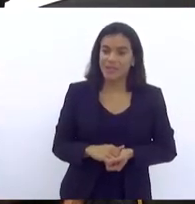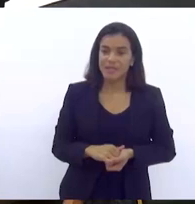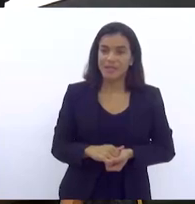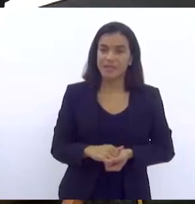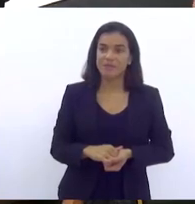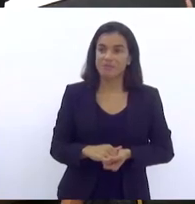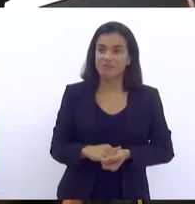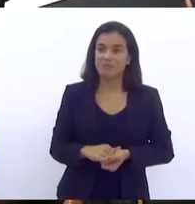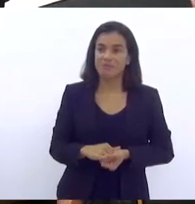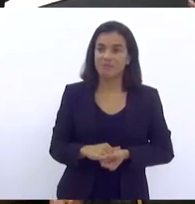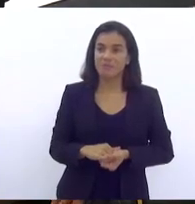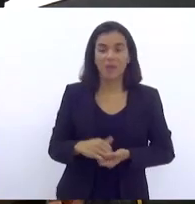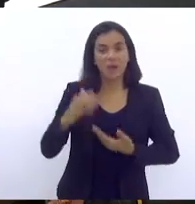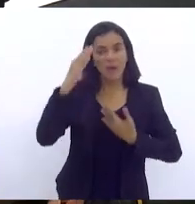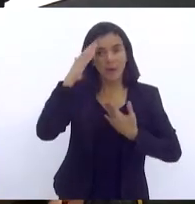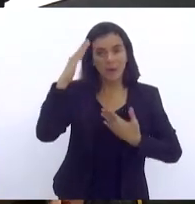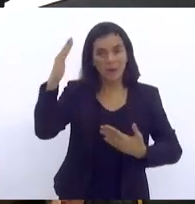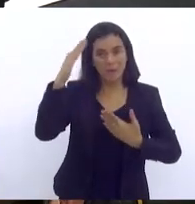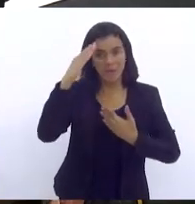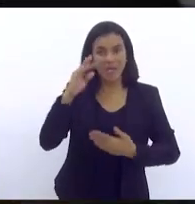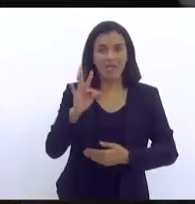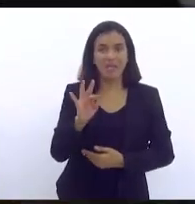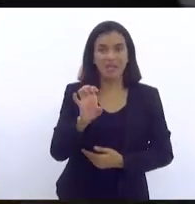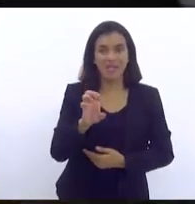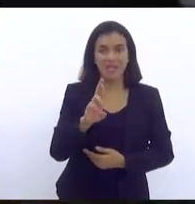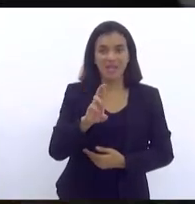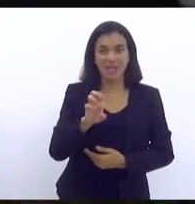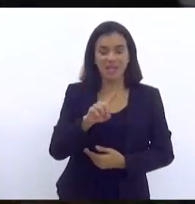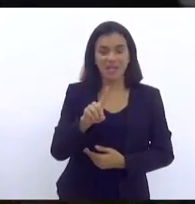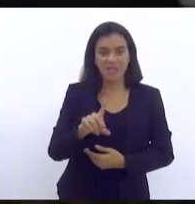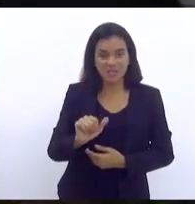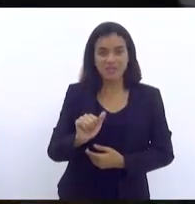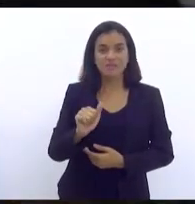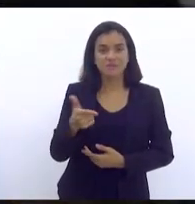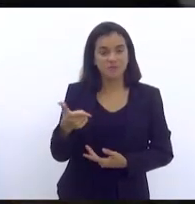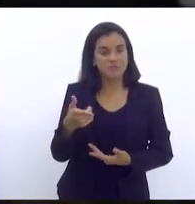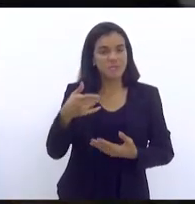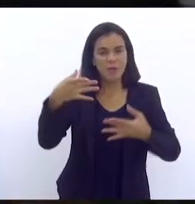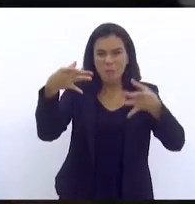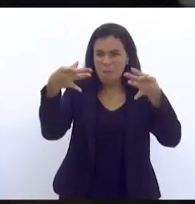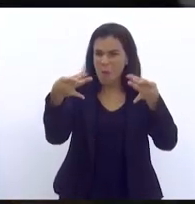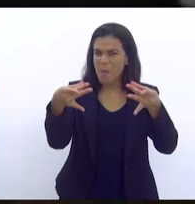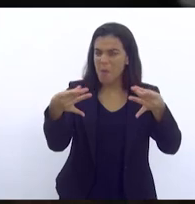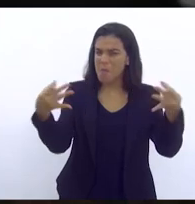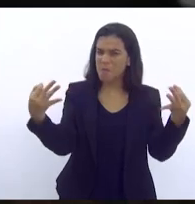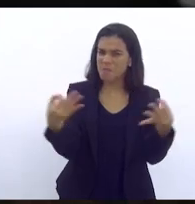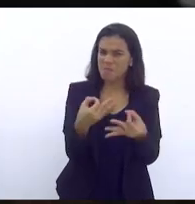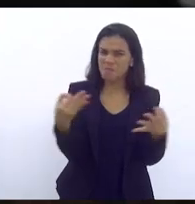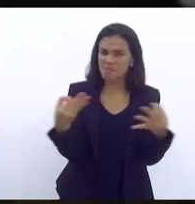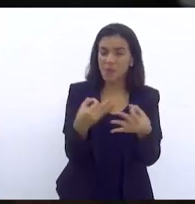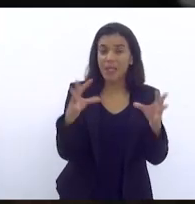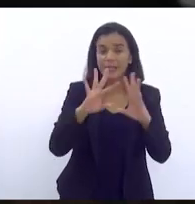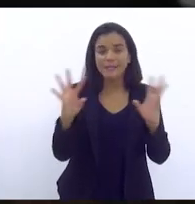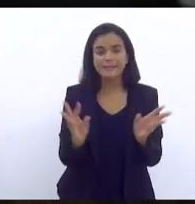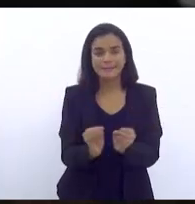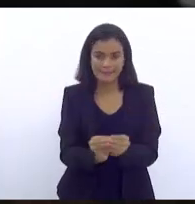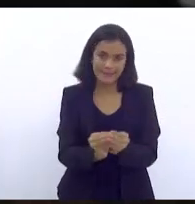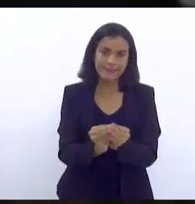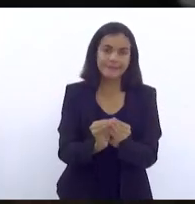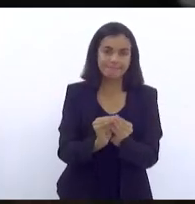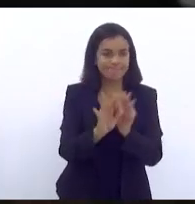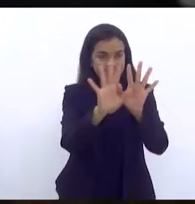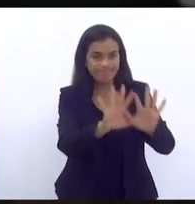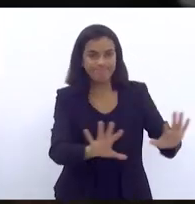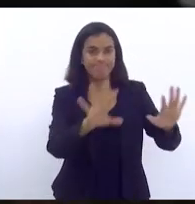eh muito obrigada Teresa acho que você traz uma precisão que simplifica muito óbvio né